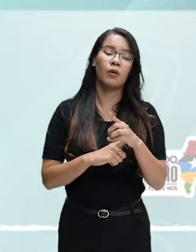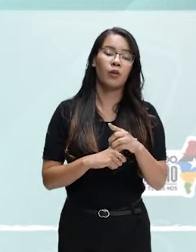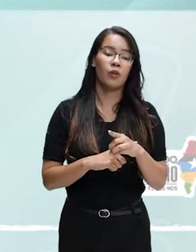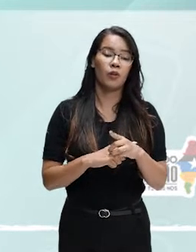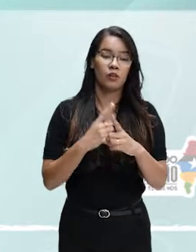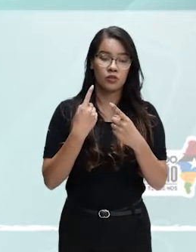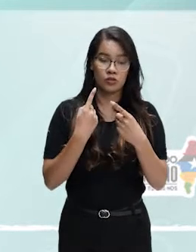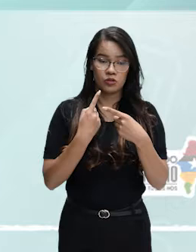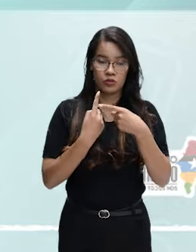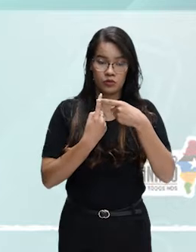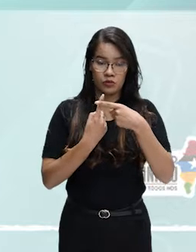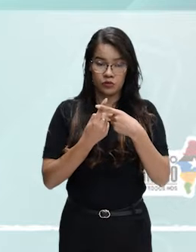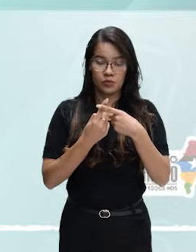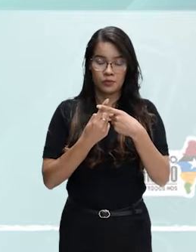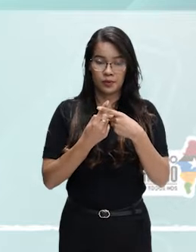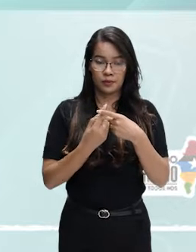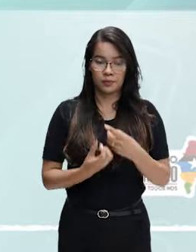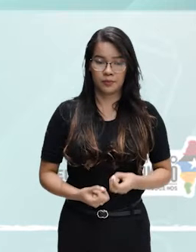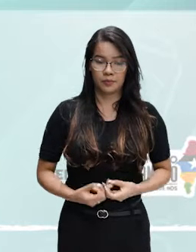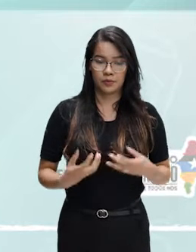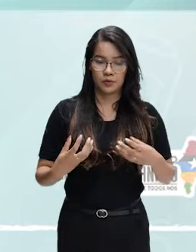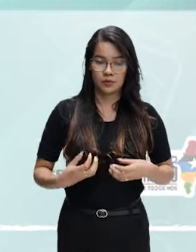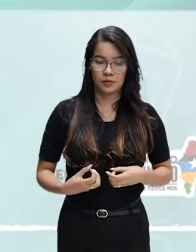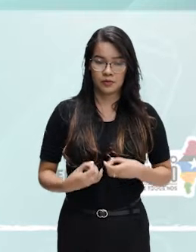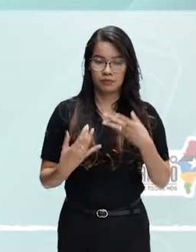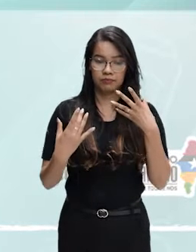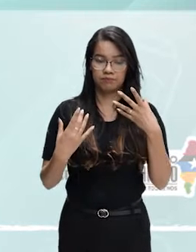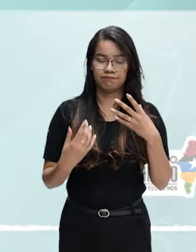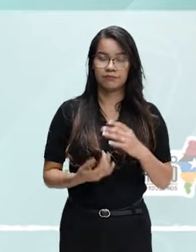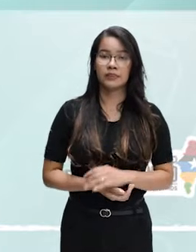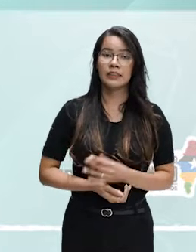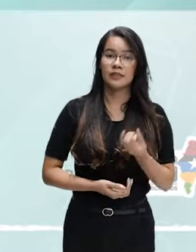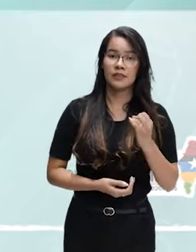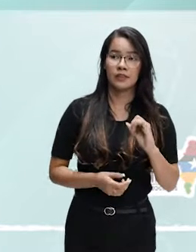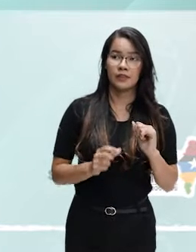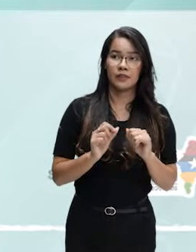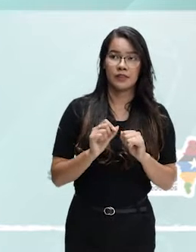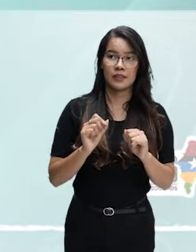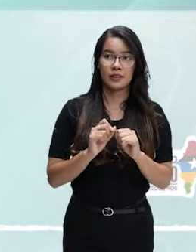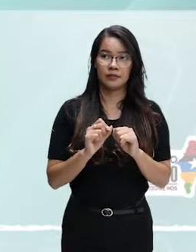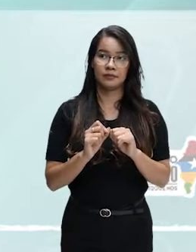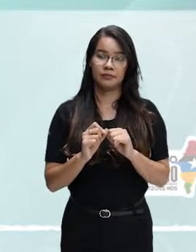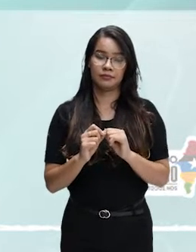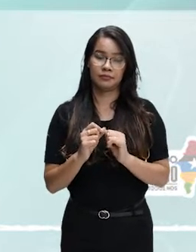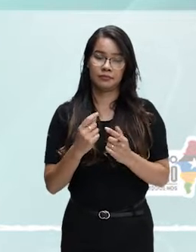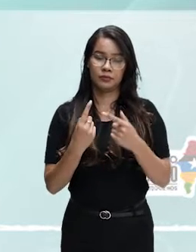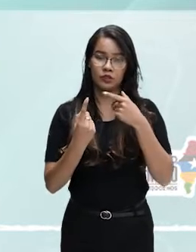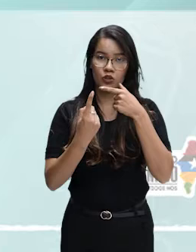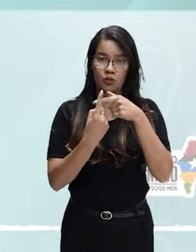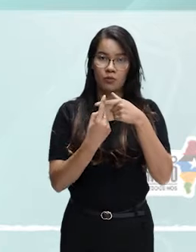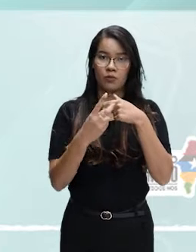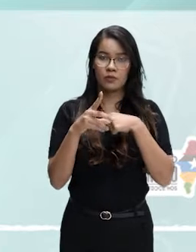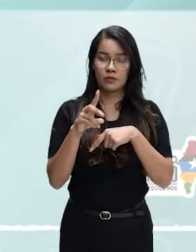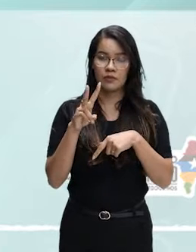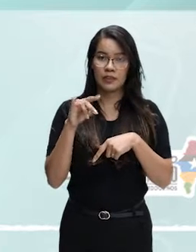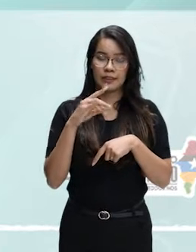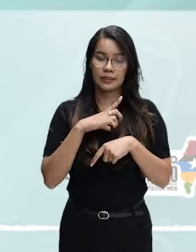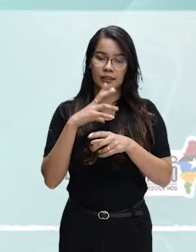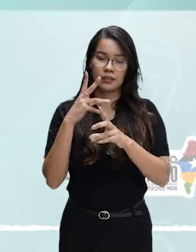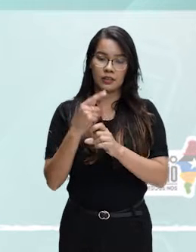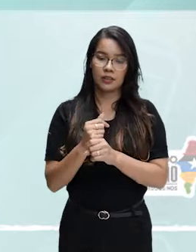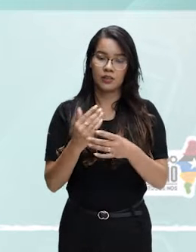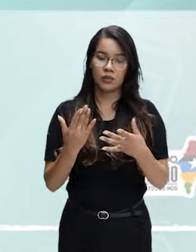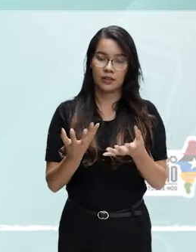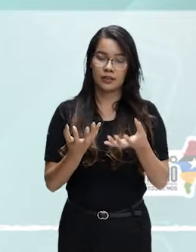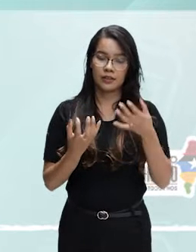operação matemática, você tem o grau de eficiência da vaca. Então, ele quer saber qual dessas aí tem